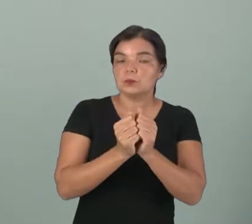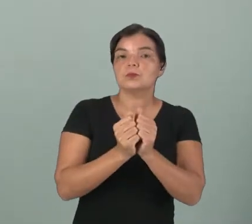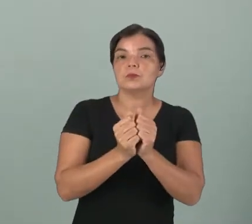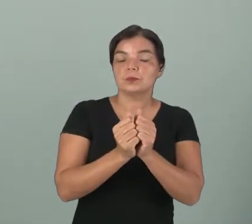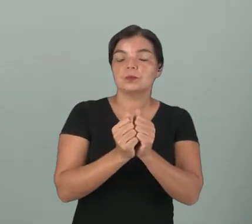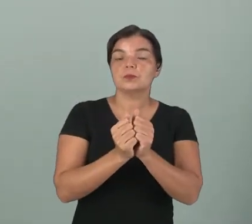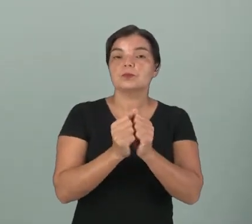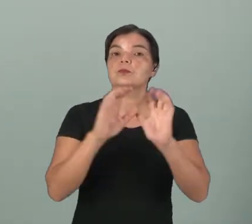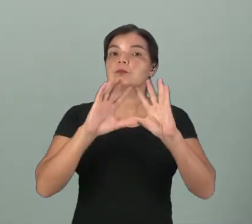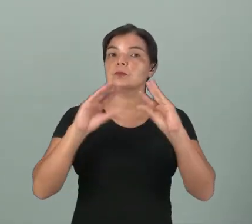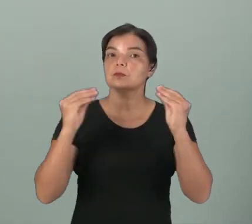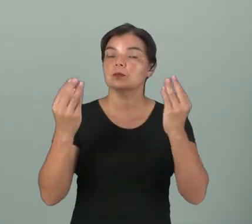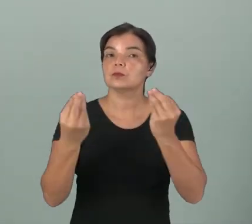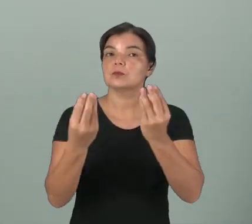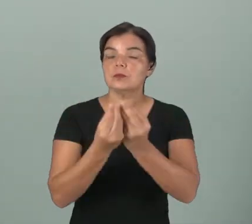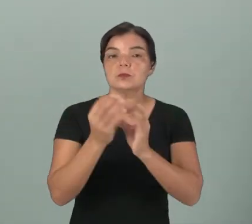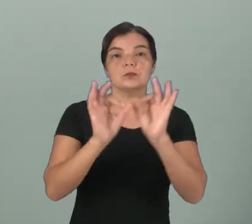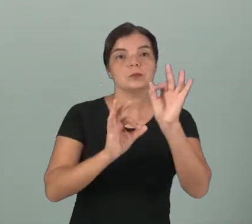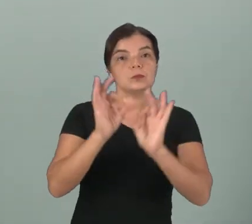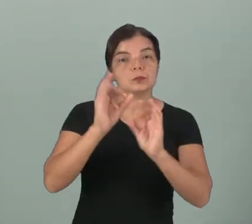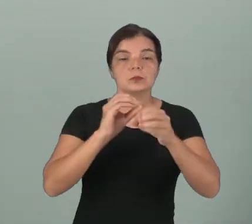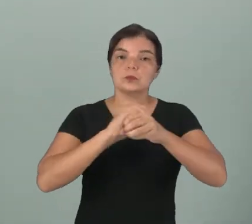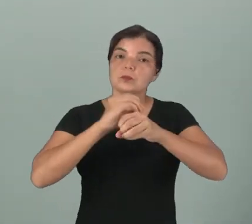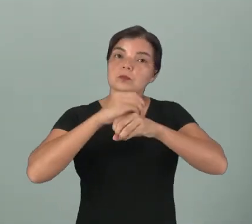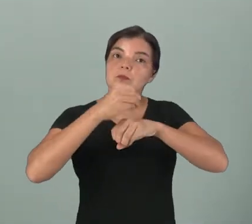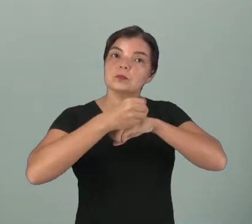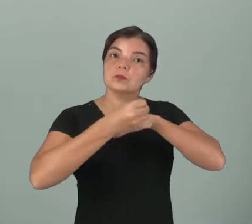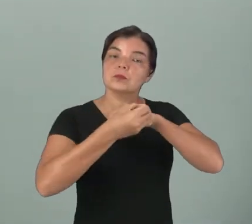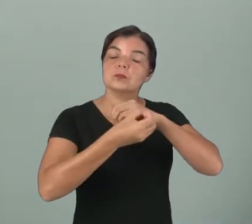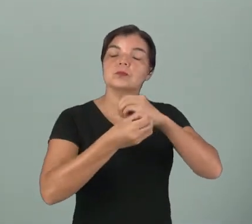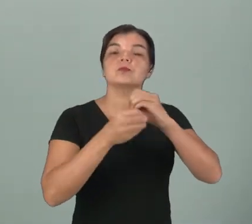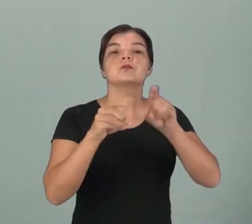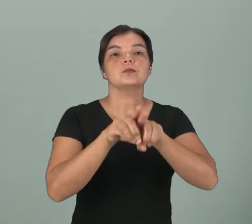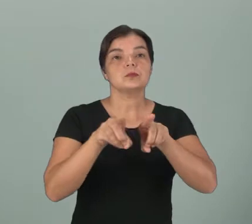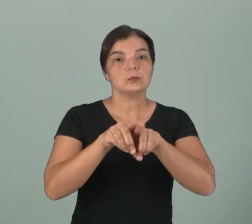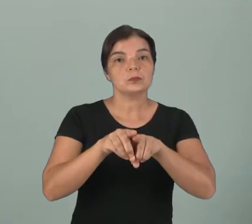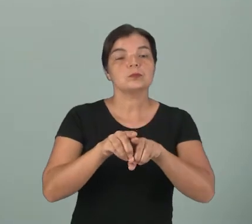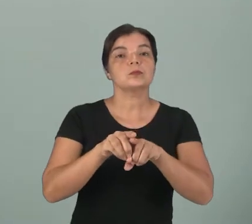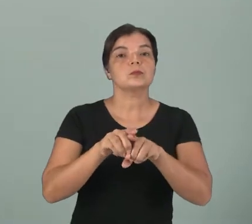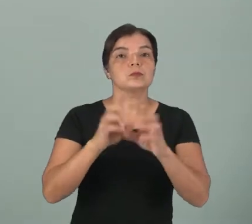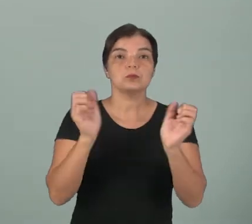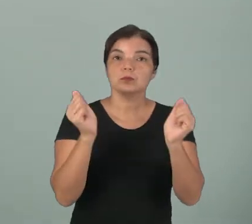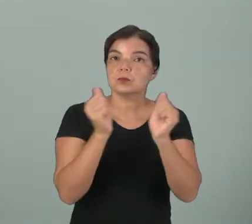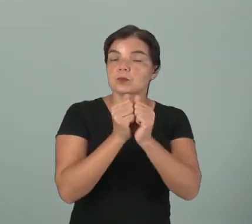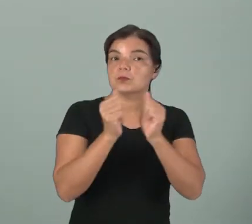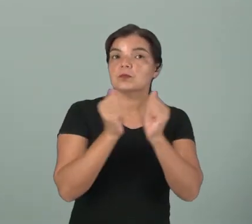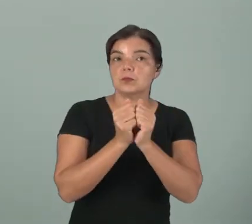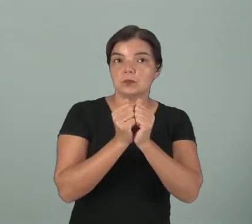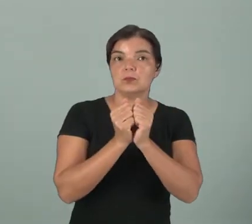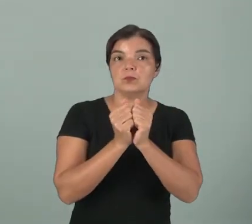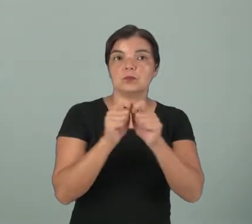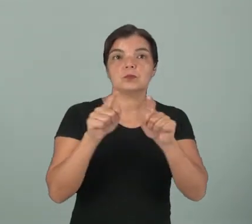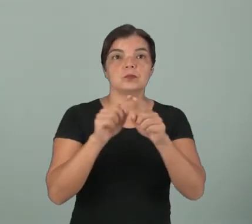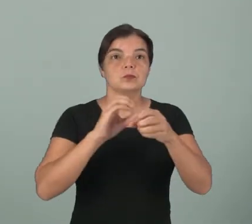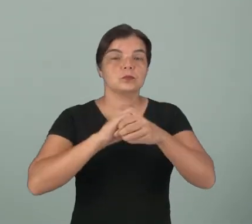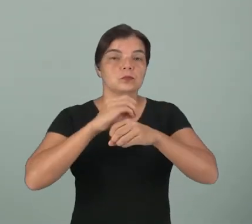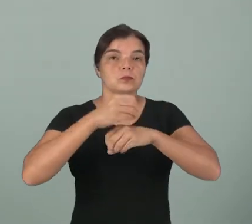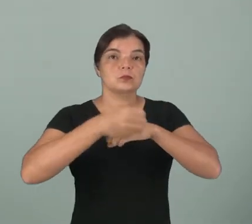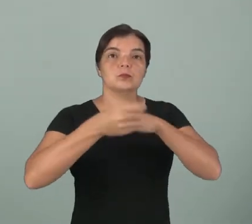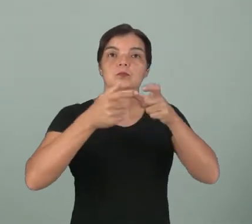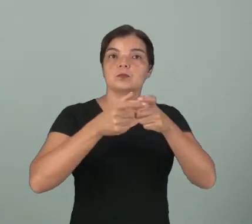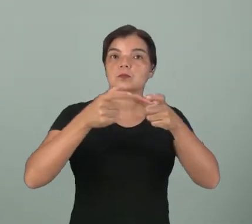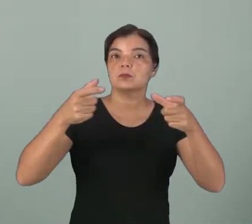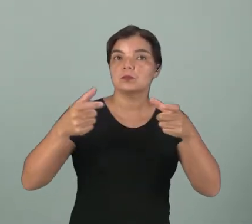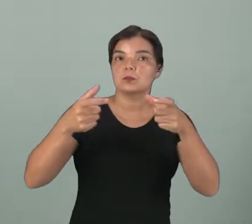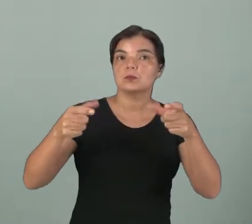de determinadas substâncias para a formação de moléculas e em seguida essas moléculas se juntam e formam as moléculas